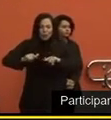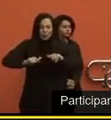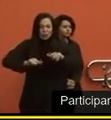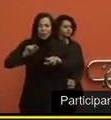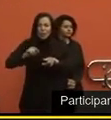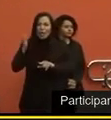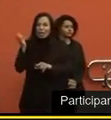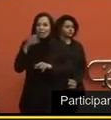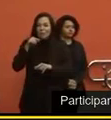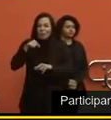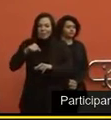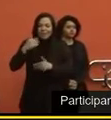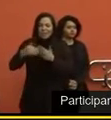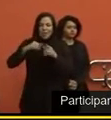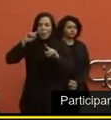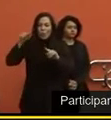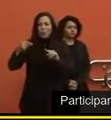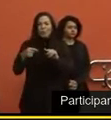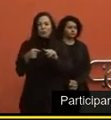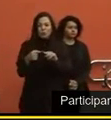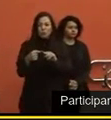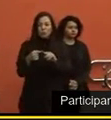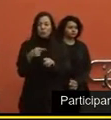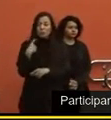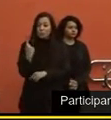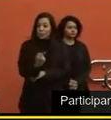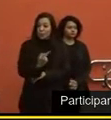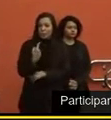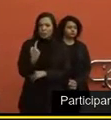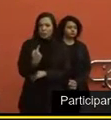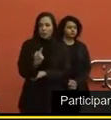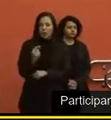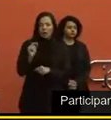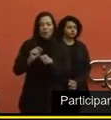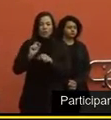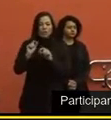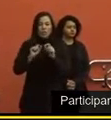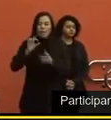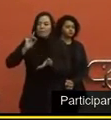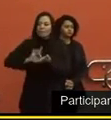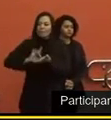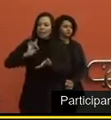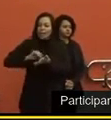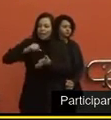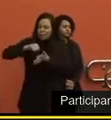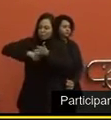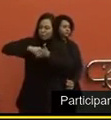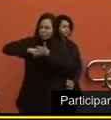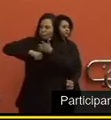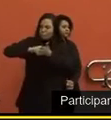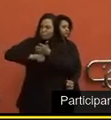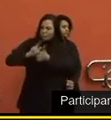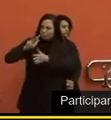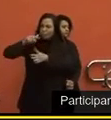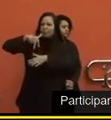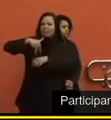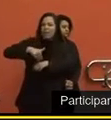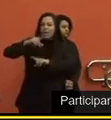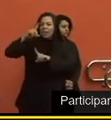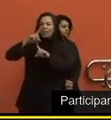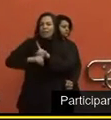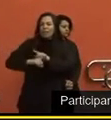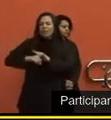nobre face desta carreira, a qual nos faz verdadeiros combatentes na defesa do